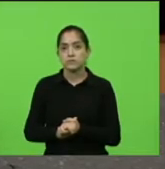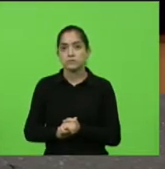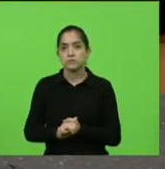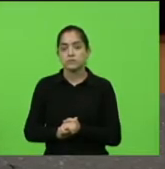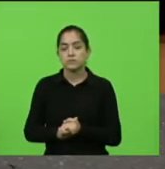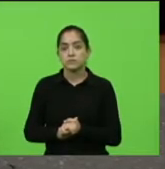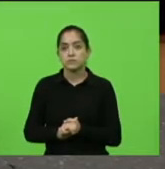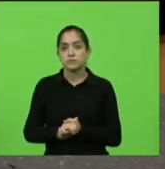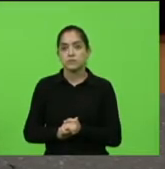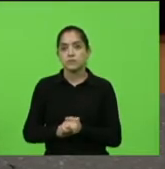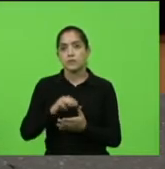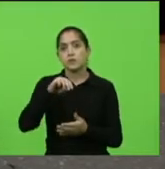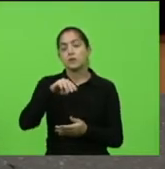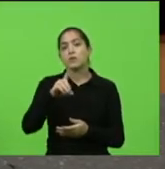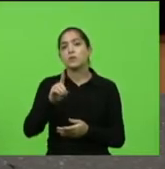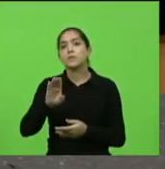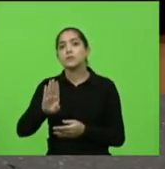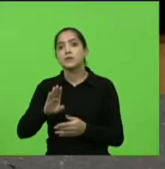o MDB,